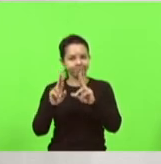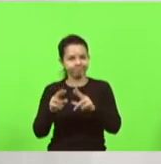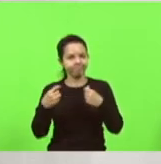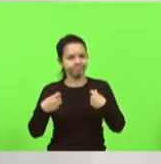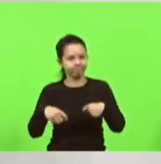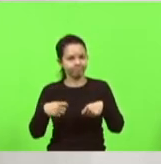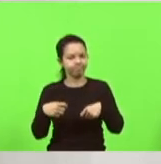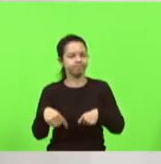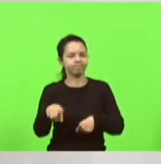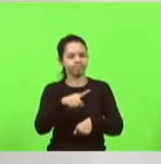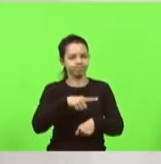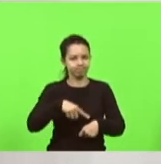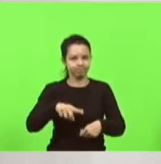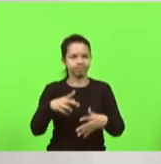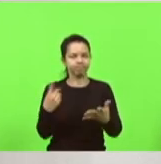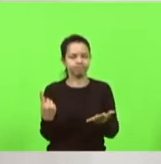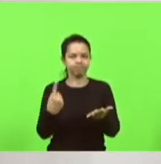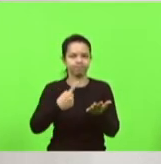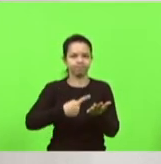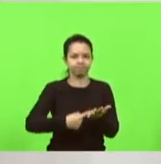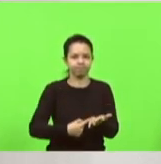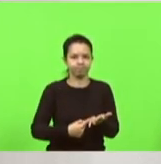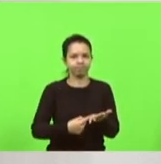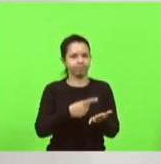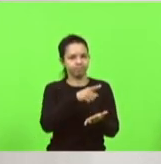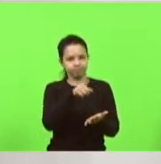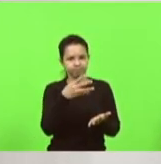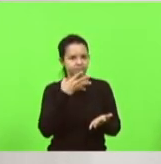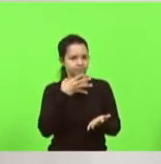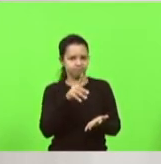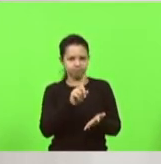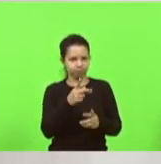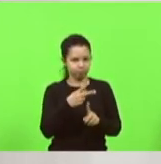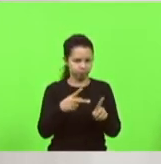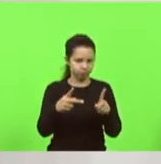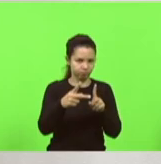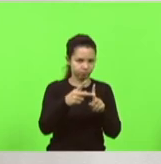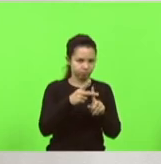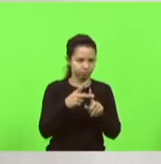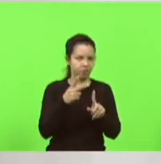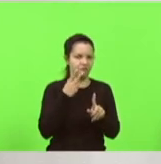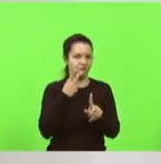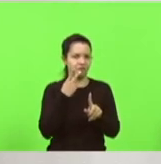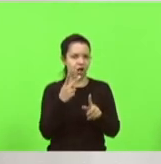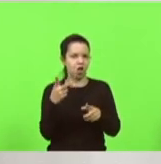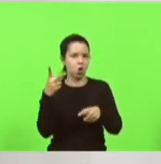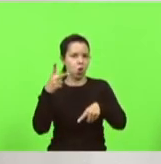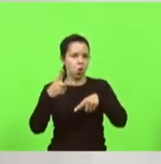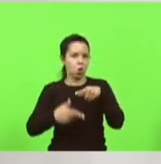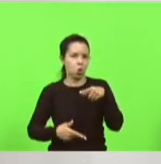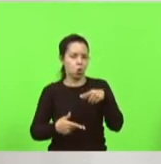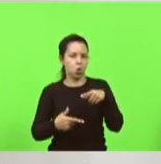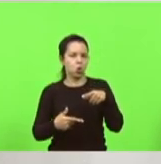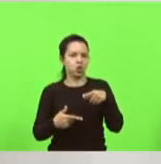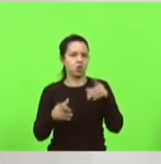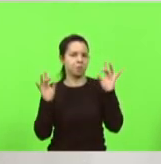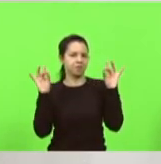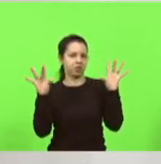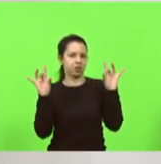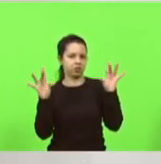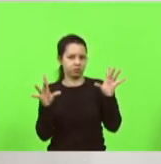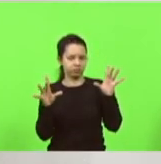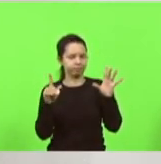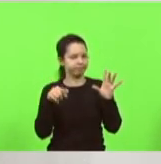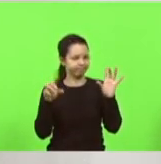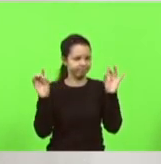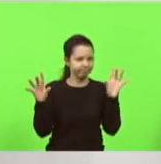nós assumimos. Então, não venha quem não conhece da Previdência dizer que está cortando o privilégio. Não é privilégio.